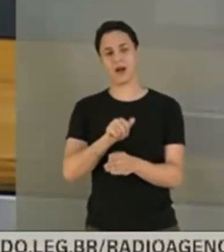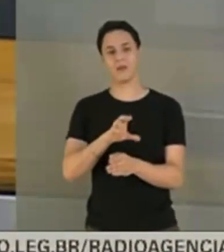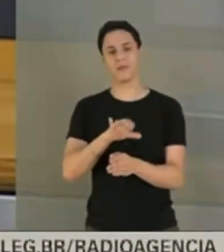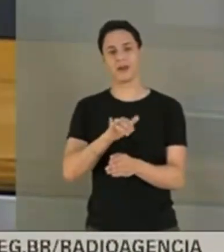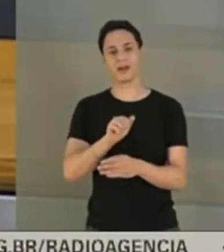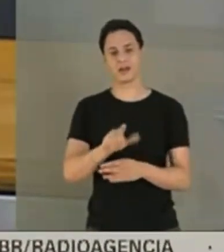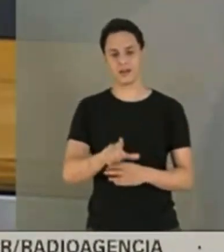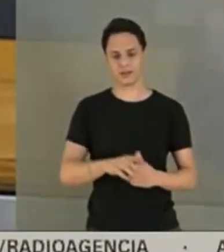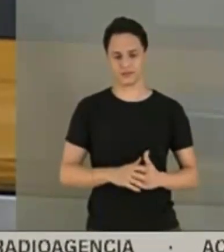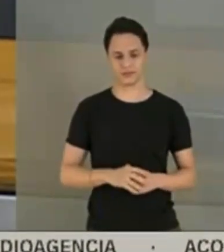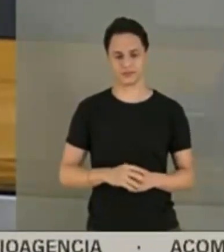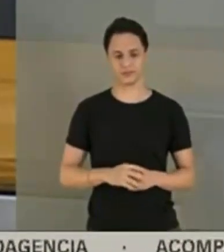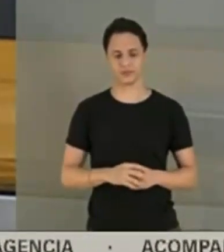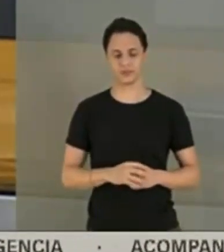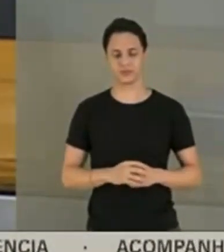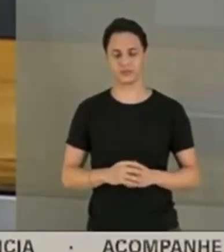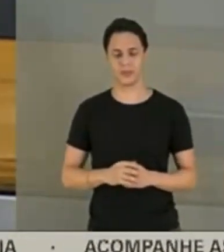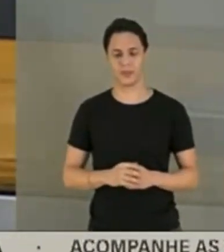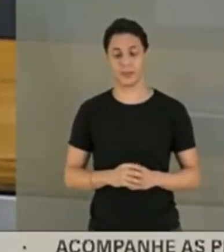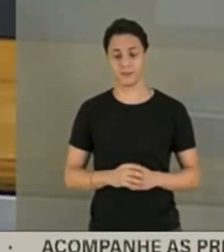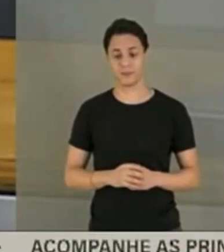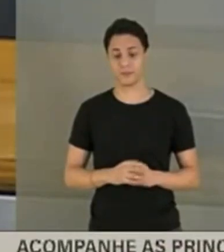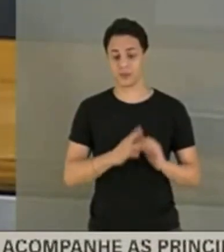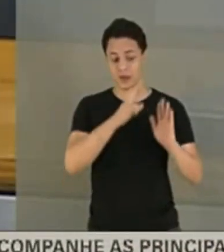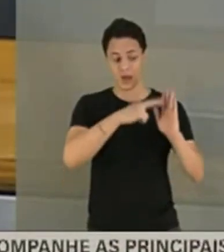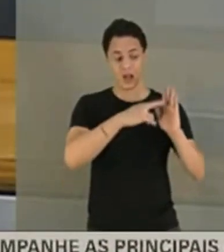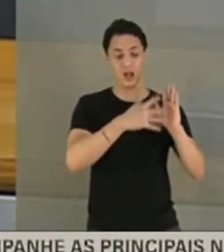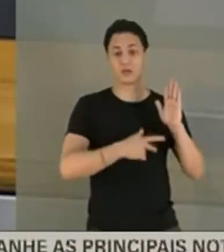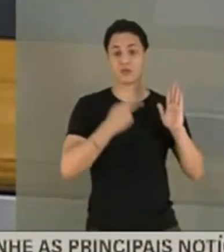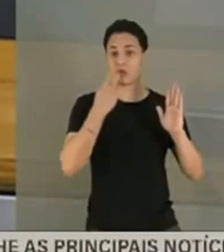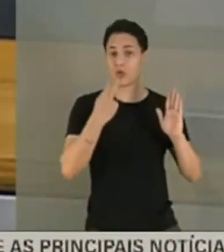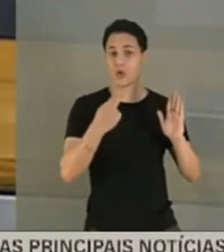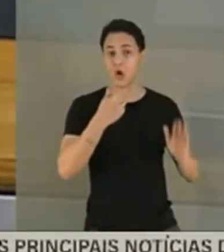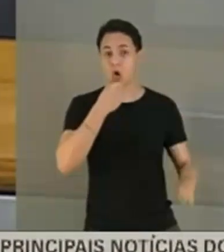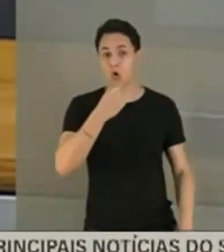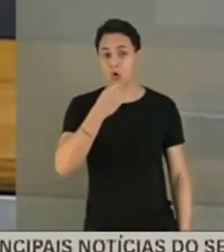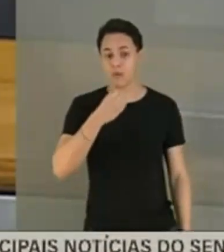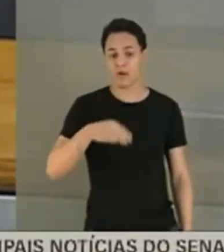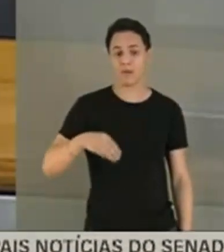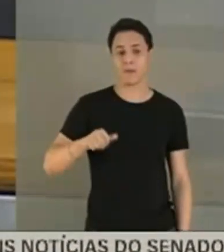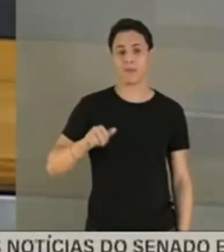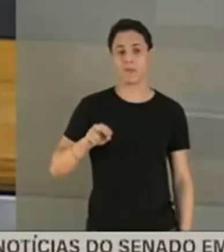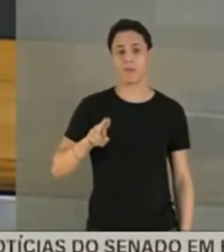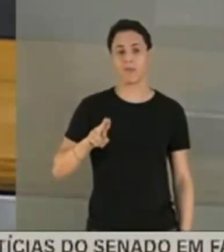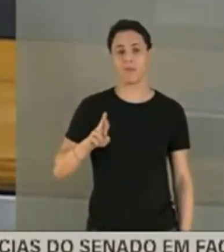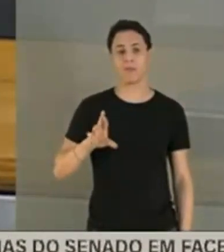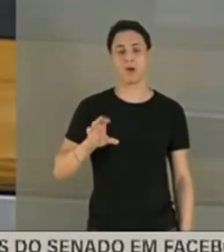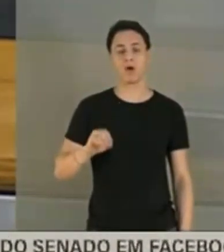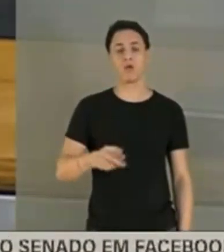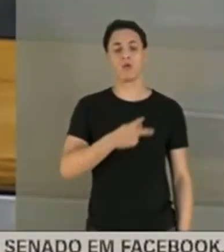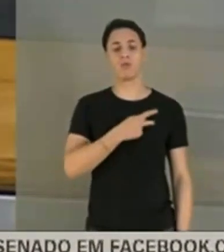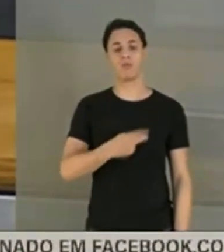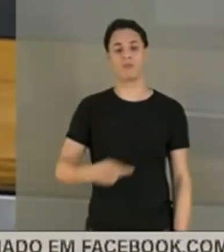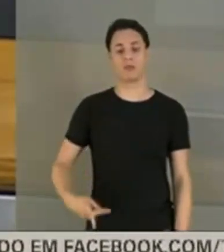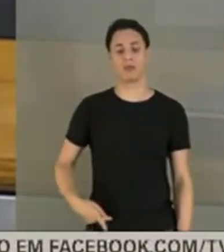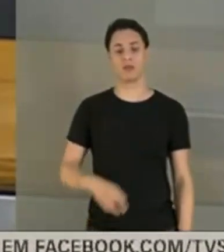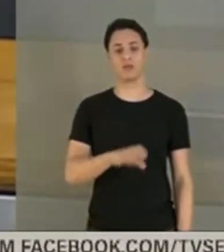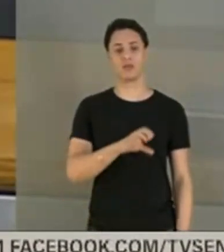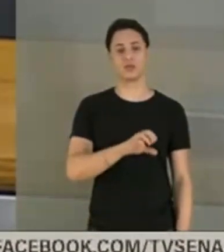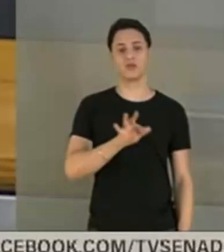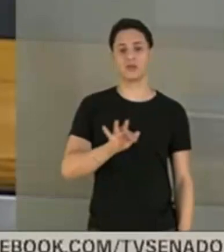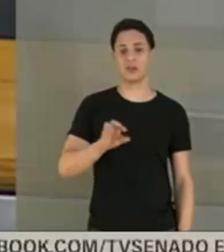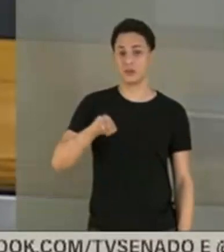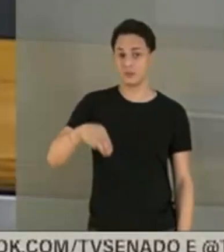O relatório colocou lá o doutor Mauro Ribeiro, presidente do Conselho Federal de